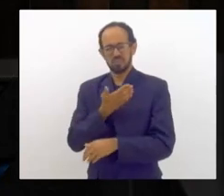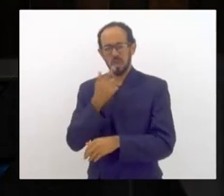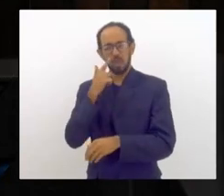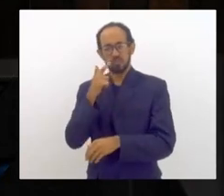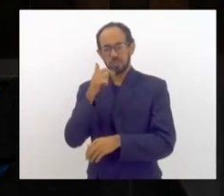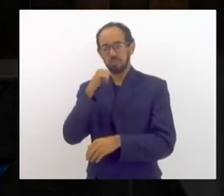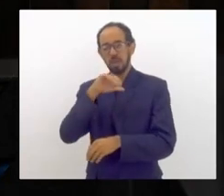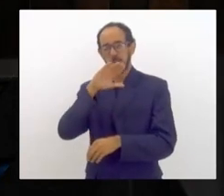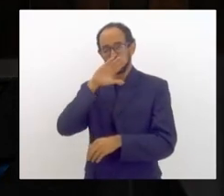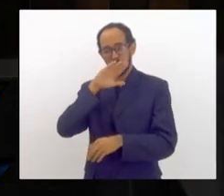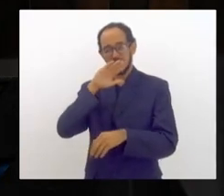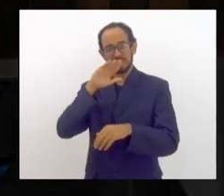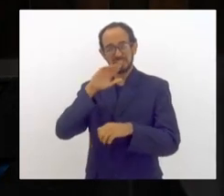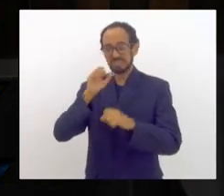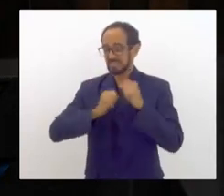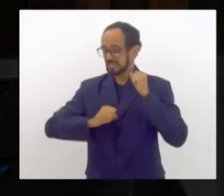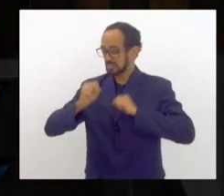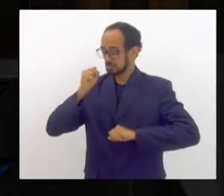aquele lamaçal,